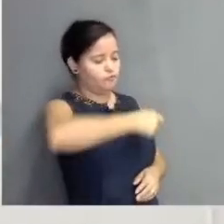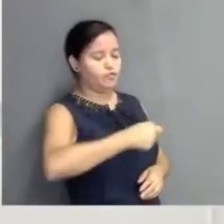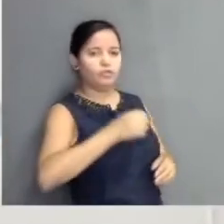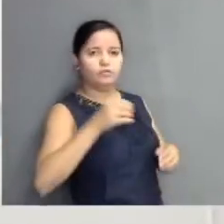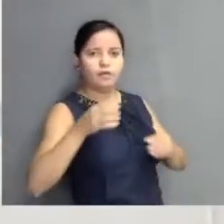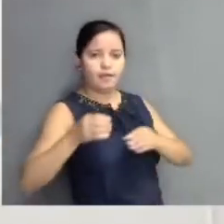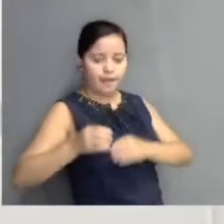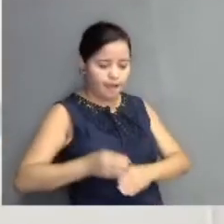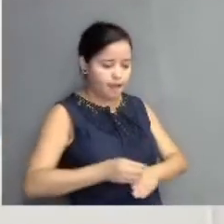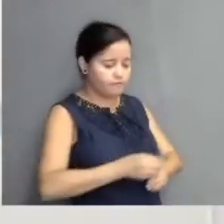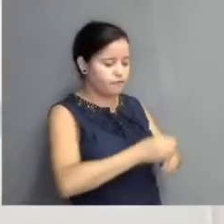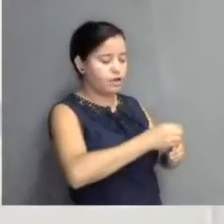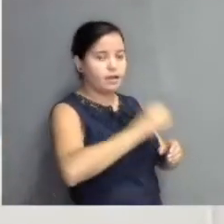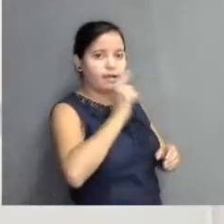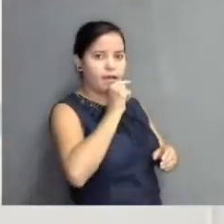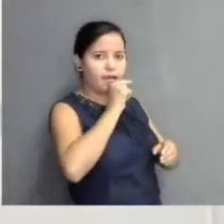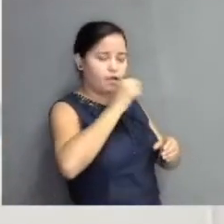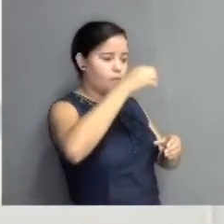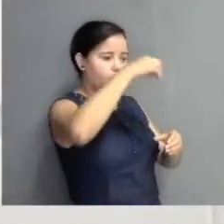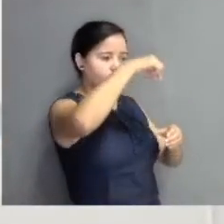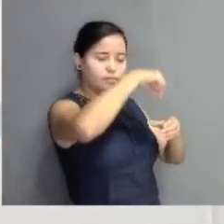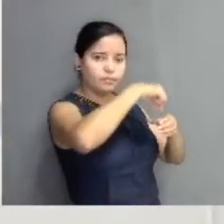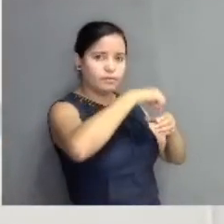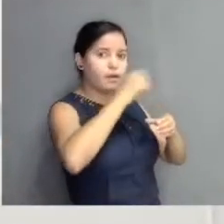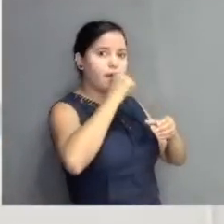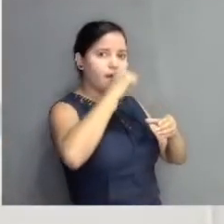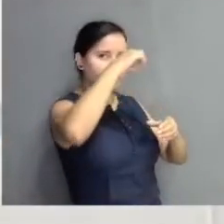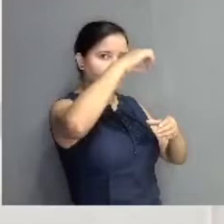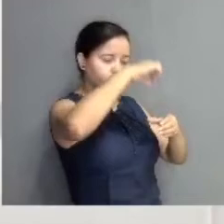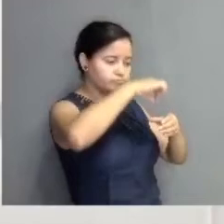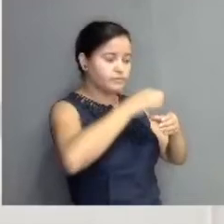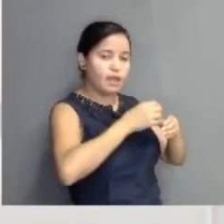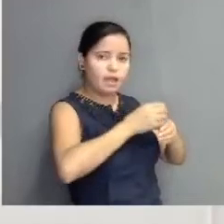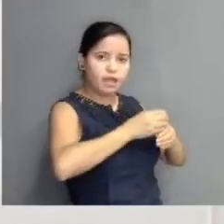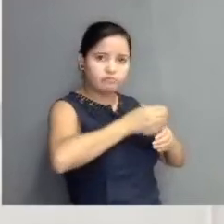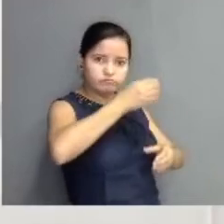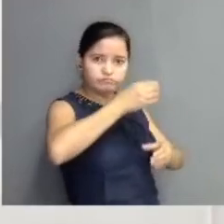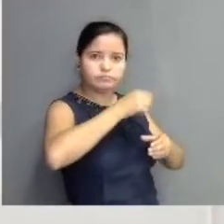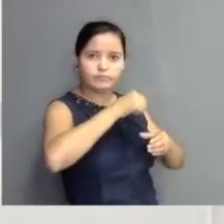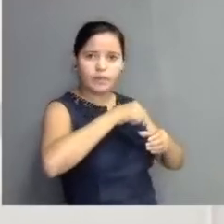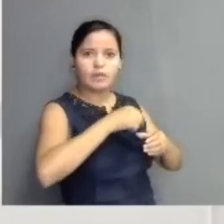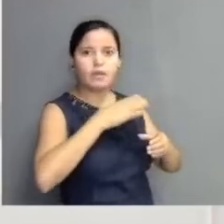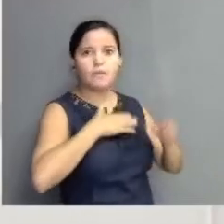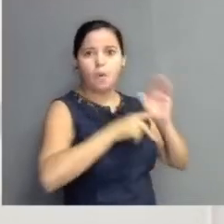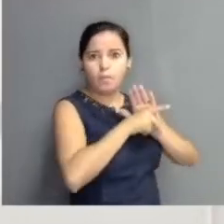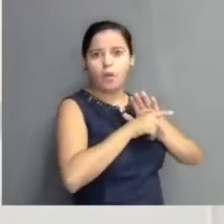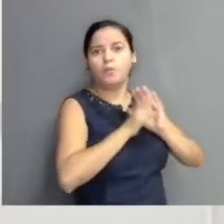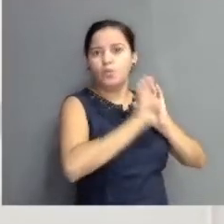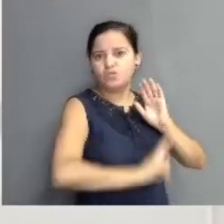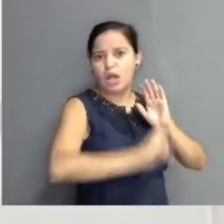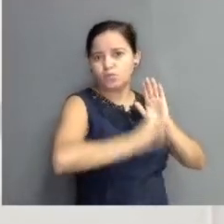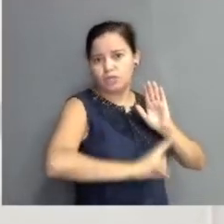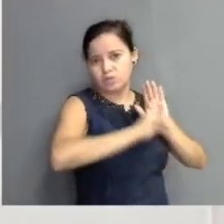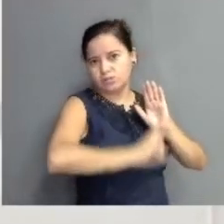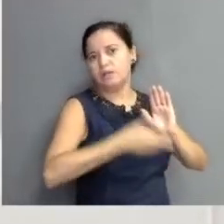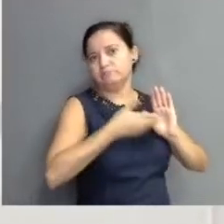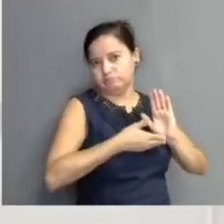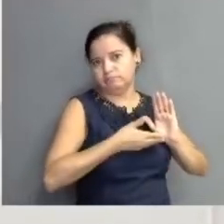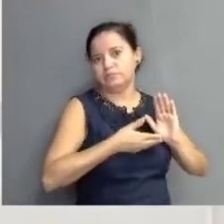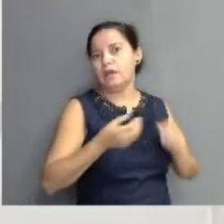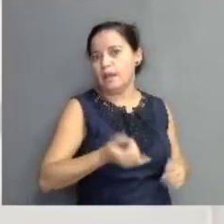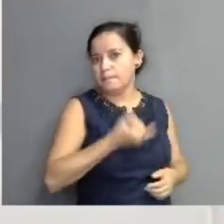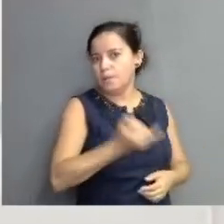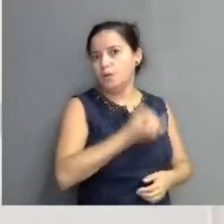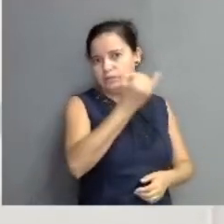você iria diminuir muito a compra disso aqui. Mas vê que coisa interessante, isso aqui tem a ver também com os nossos hábitos de consumo, né? Esse desejo da